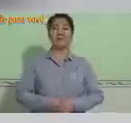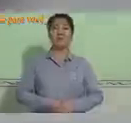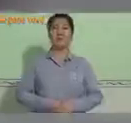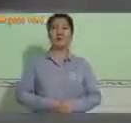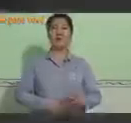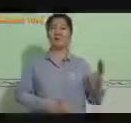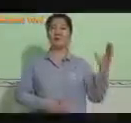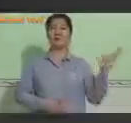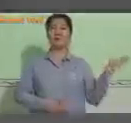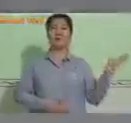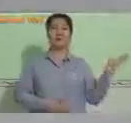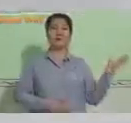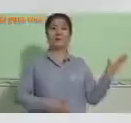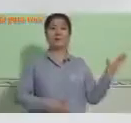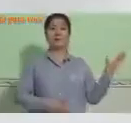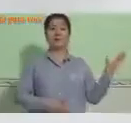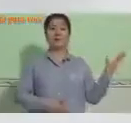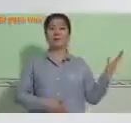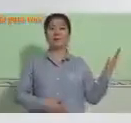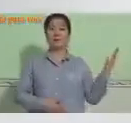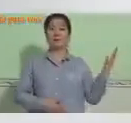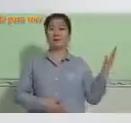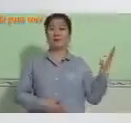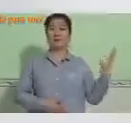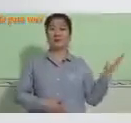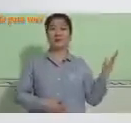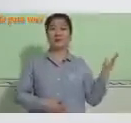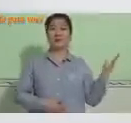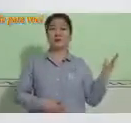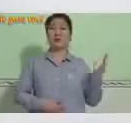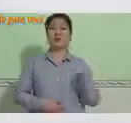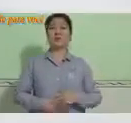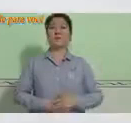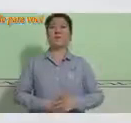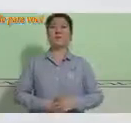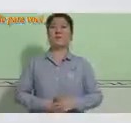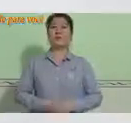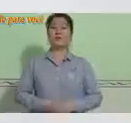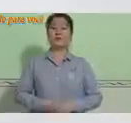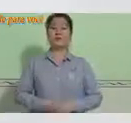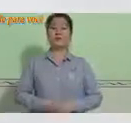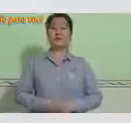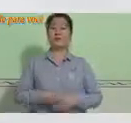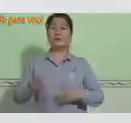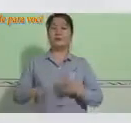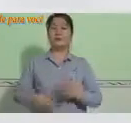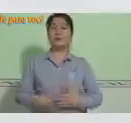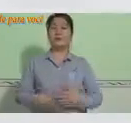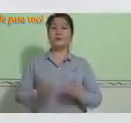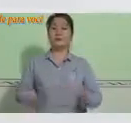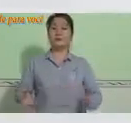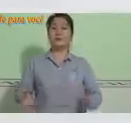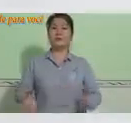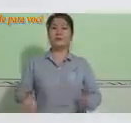dos testículos e as doenças que teve na infância, porque a cachumba pode favorecer a dificuldade para engravidar.